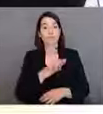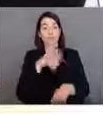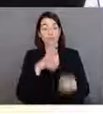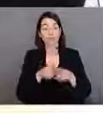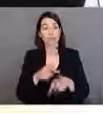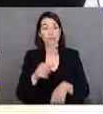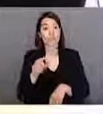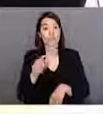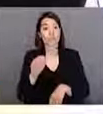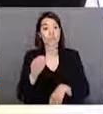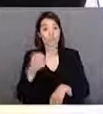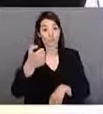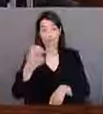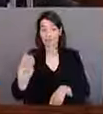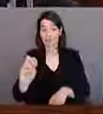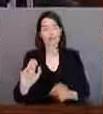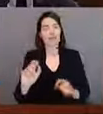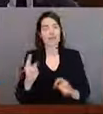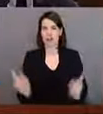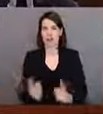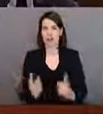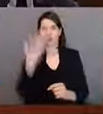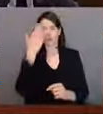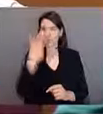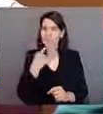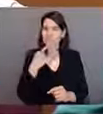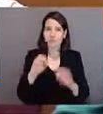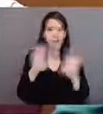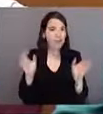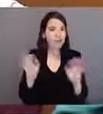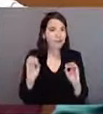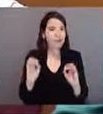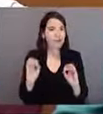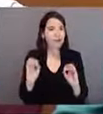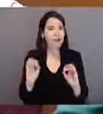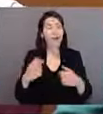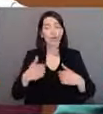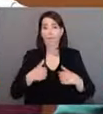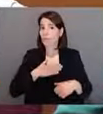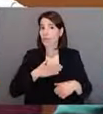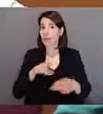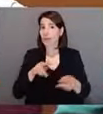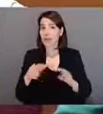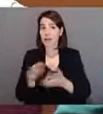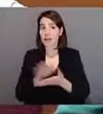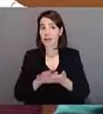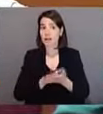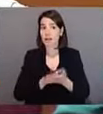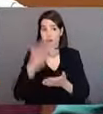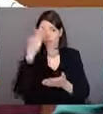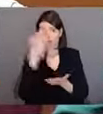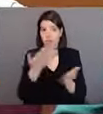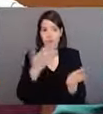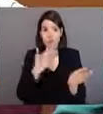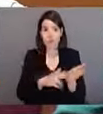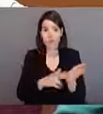Muito obrigada. Eu acho que não ficou claro... Para já, eu não quero alterar nada e acho que têm toda a razão em cumprir o regimento